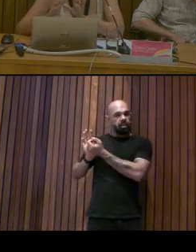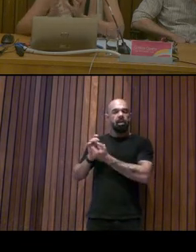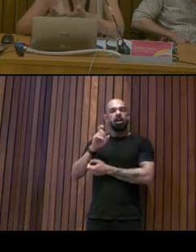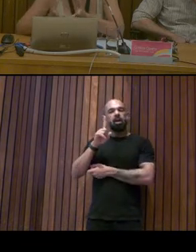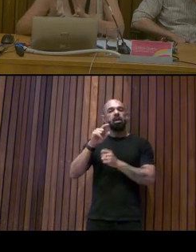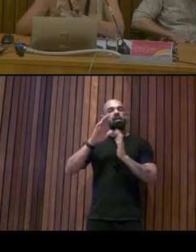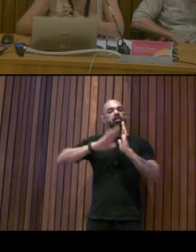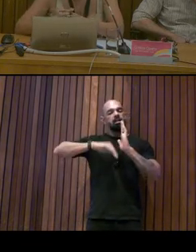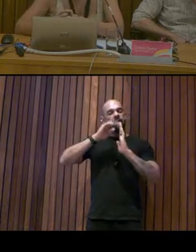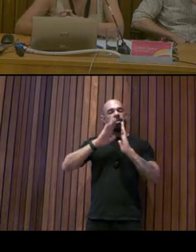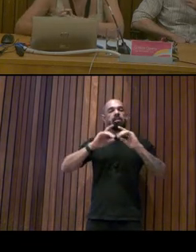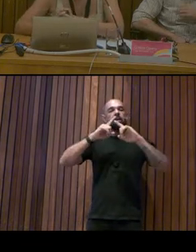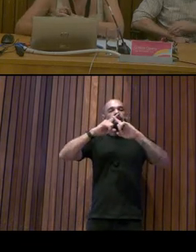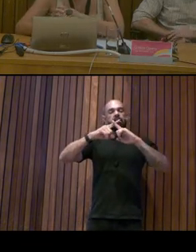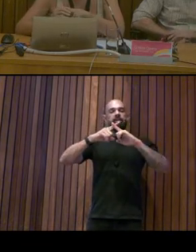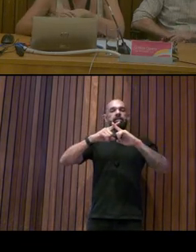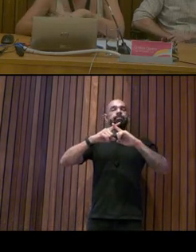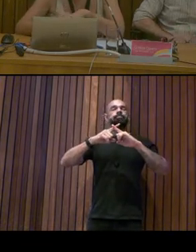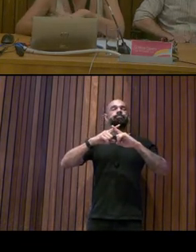executado